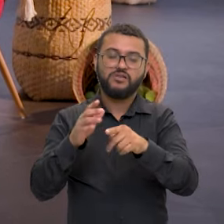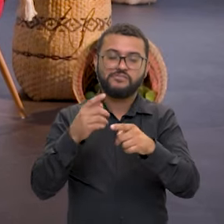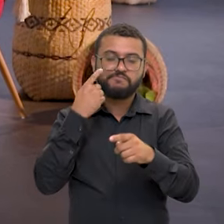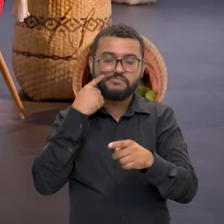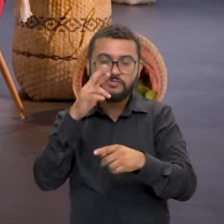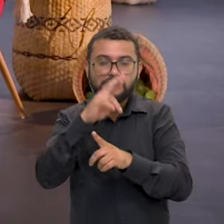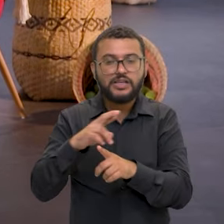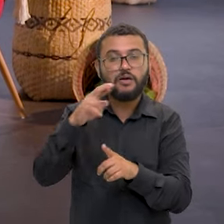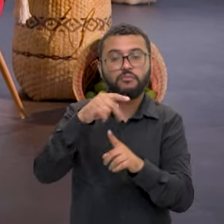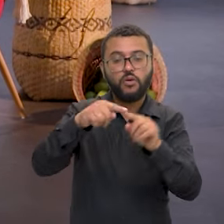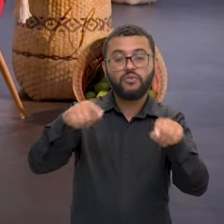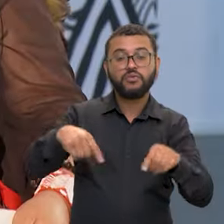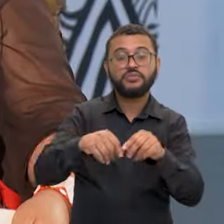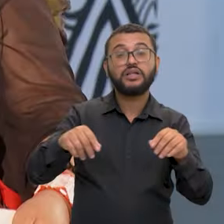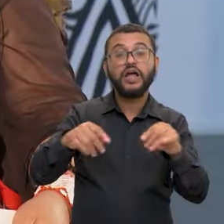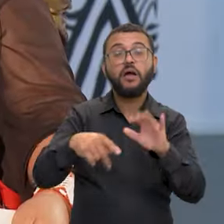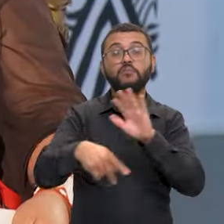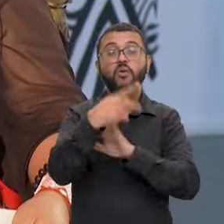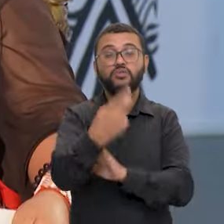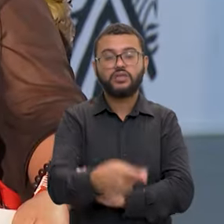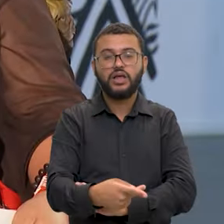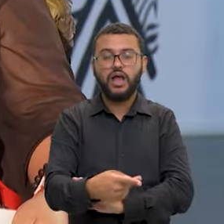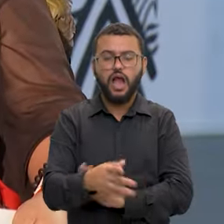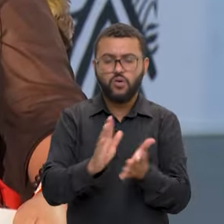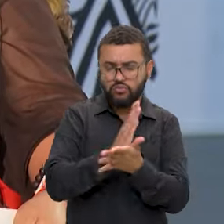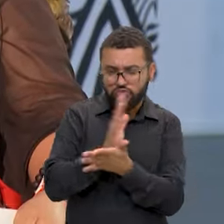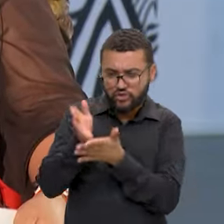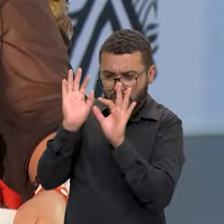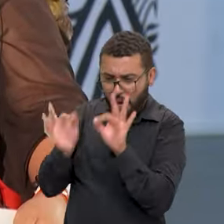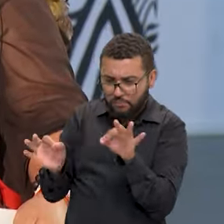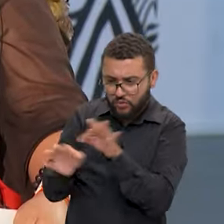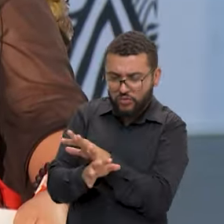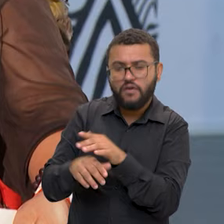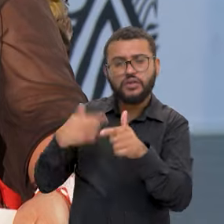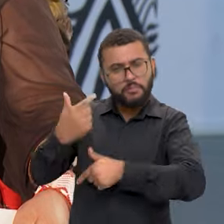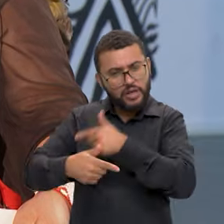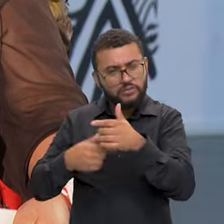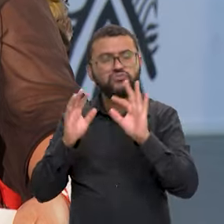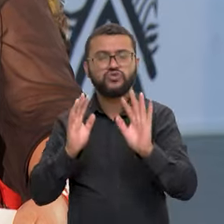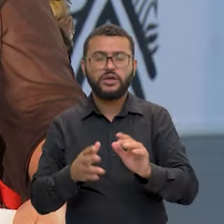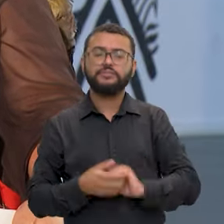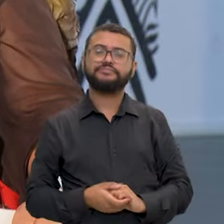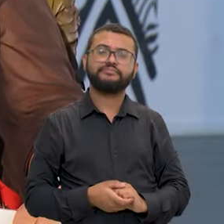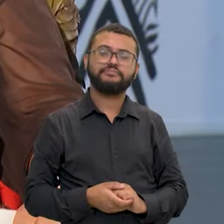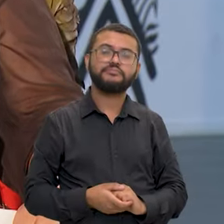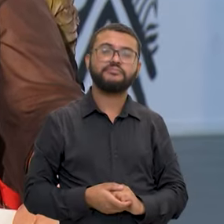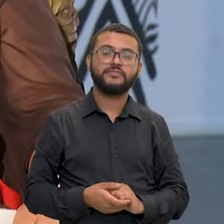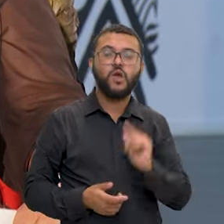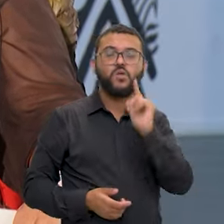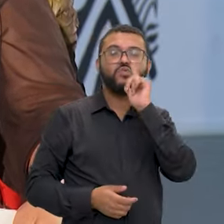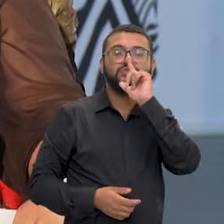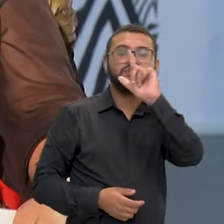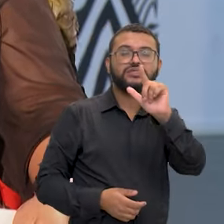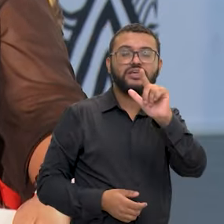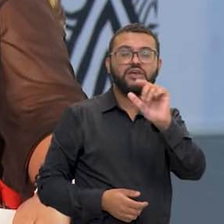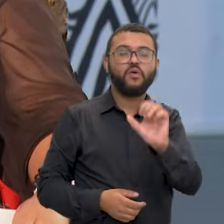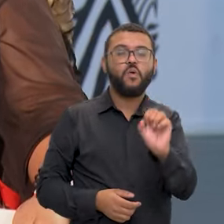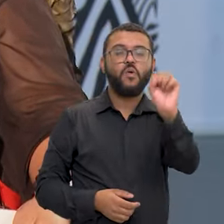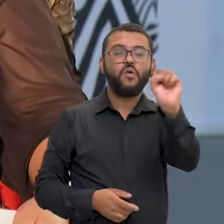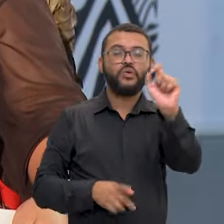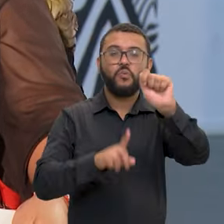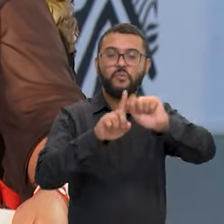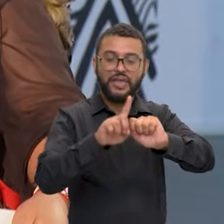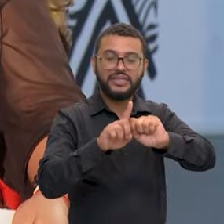e a implementação daqueles que já estão prontos. Nós conseguimos, em oito